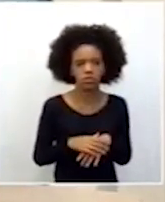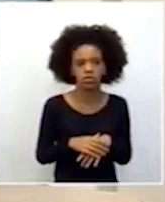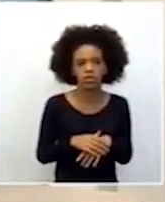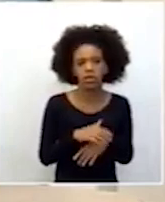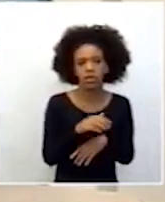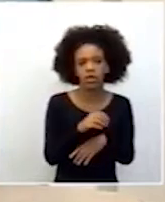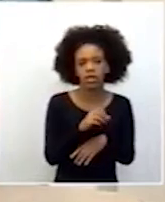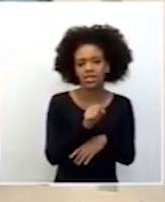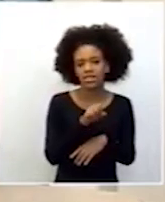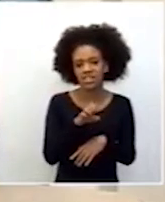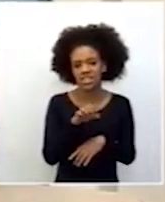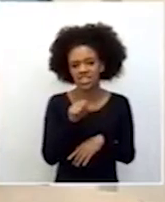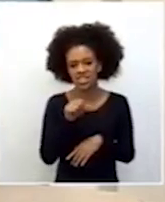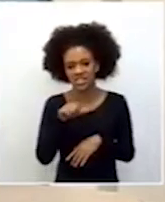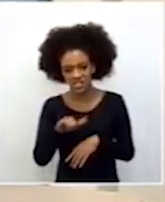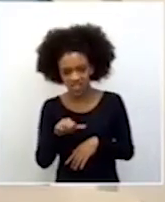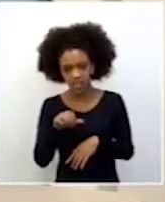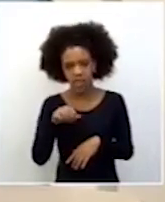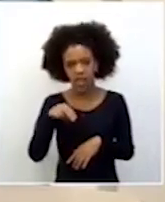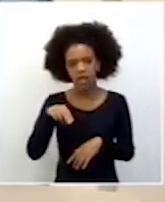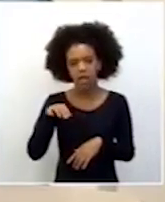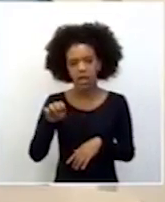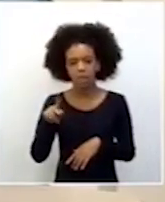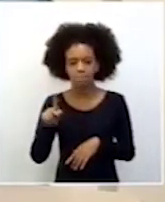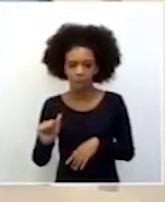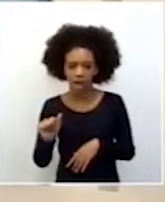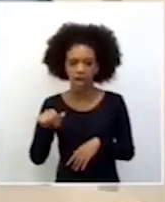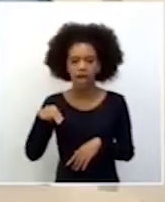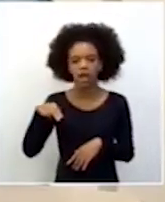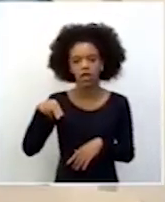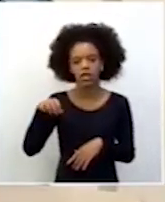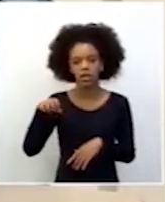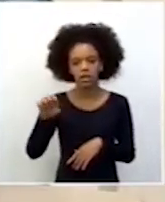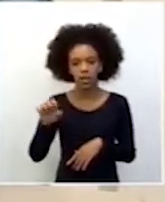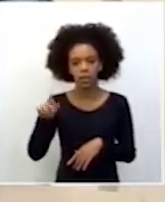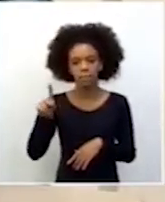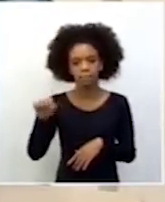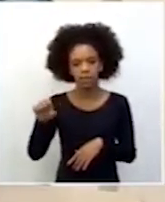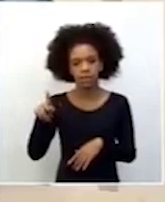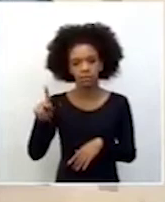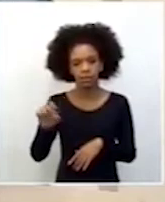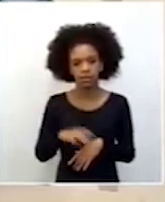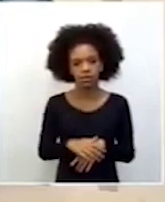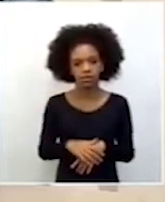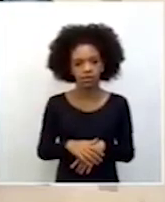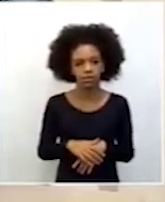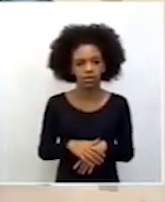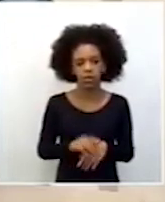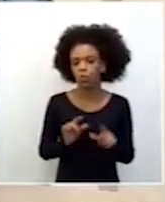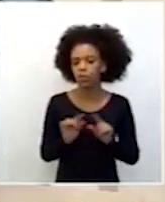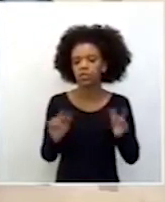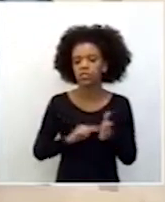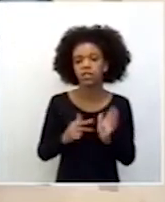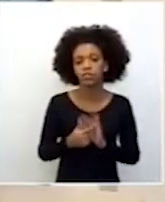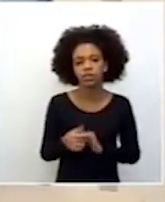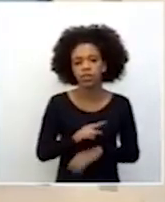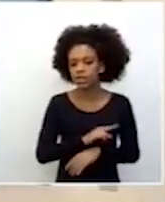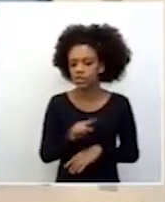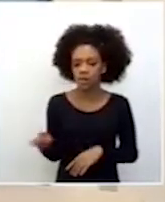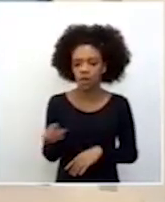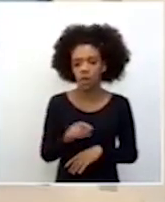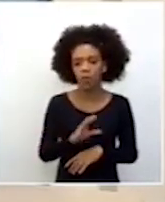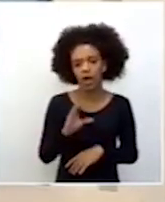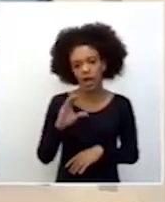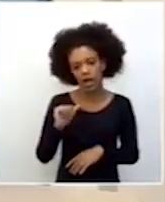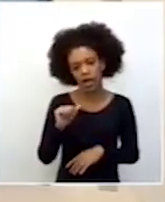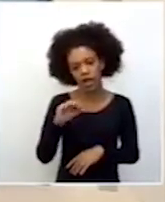une pipe. Isso não é um cachimbo. Eu pergunto para os alunos, gente, está escrito aqui, isso não é um cachimbo. O que é isso? Eles me dizem,